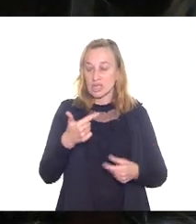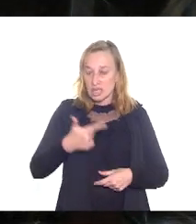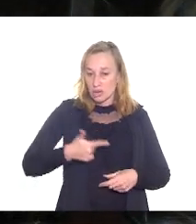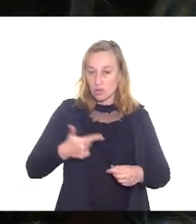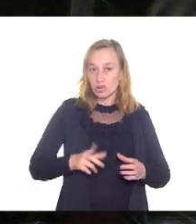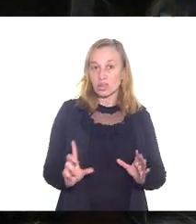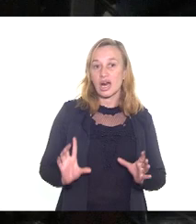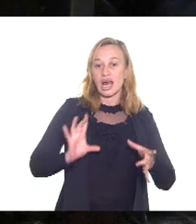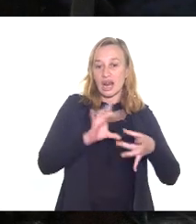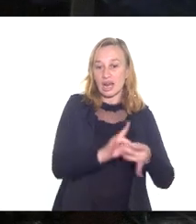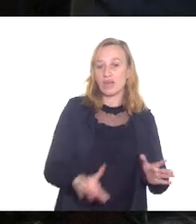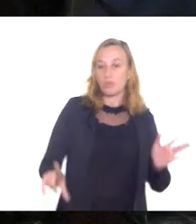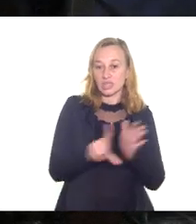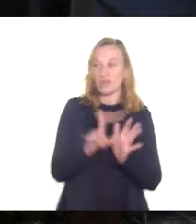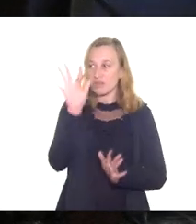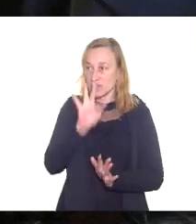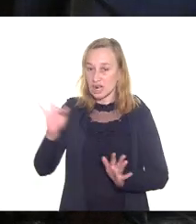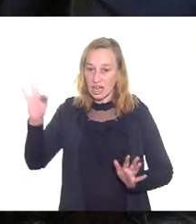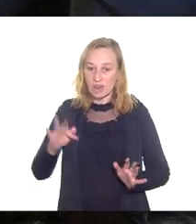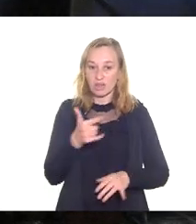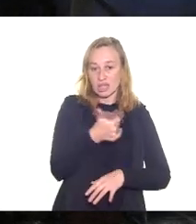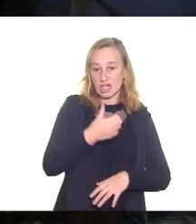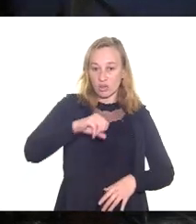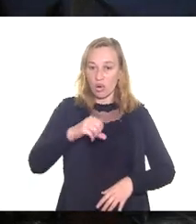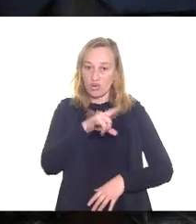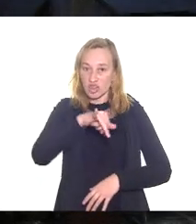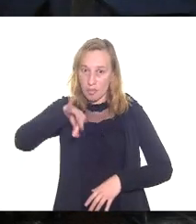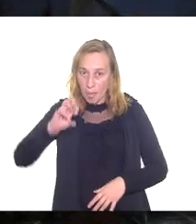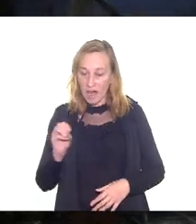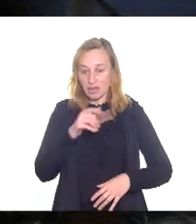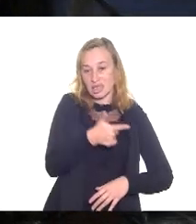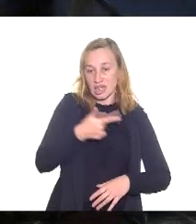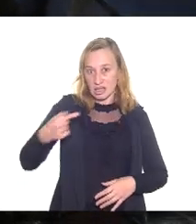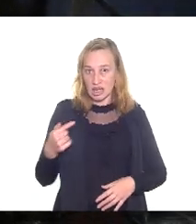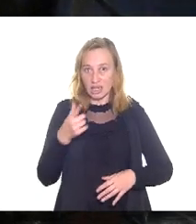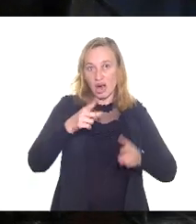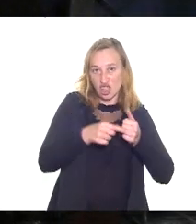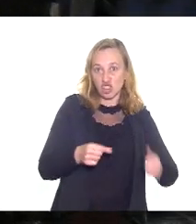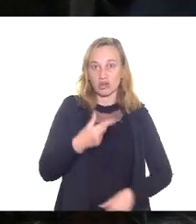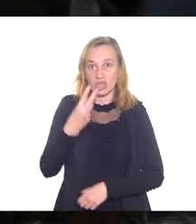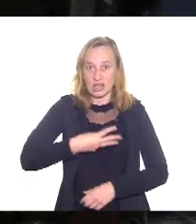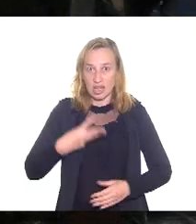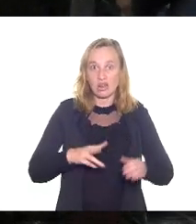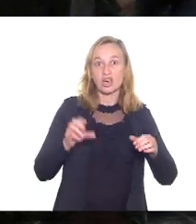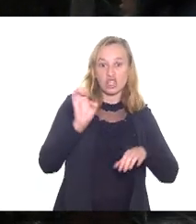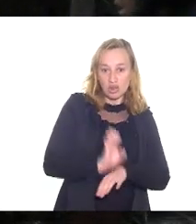Complementar Federal número 159, 19 de maio de 17, e o artigo 3º da Lei Estadual